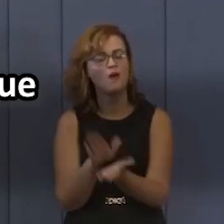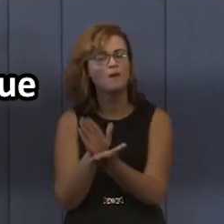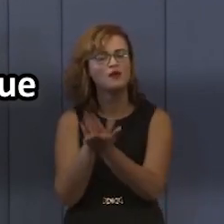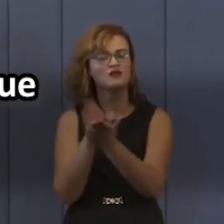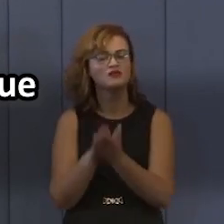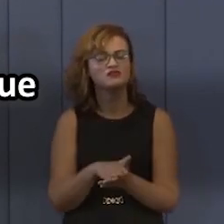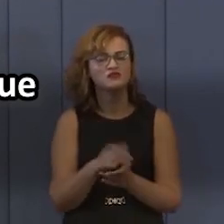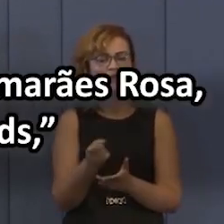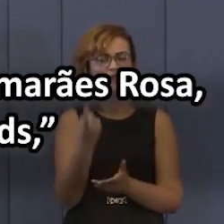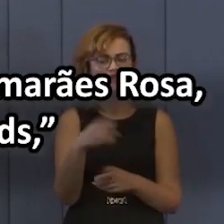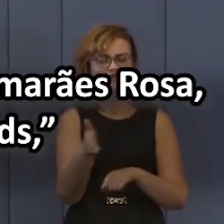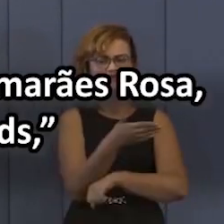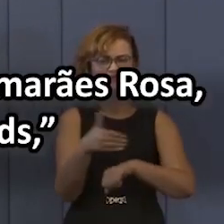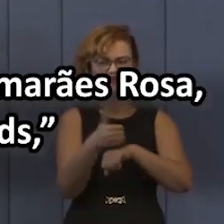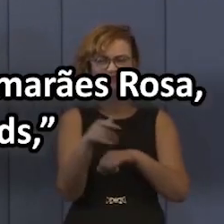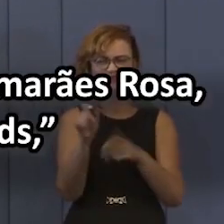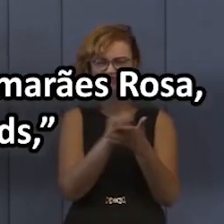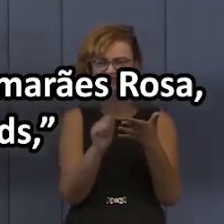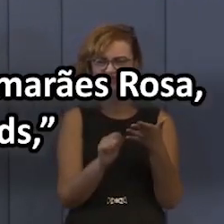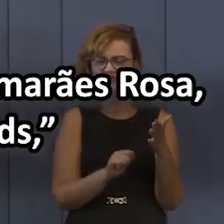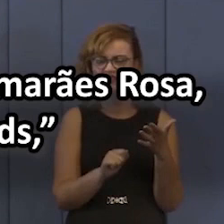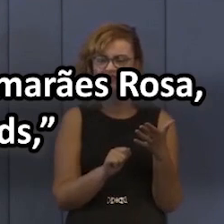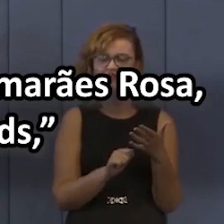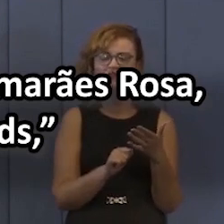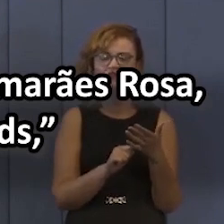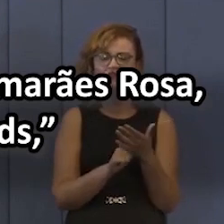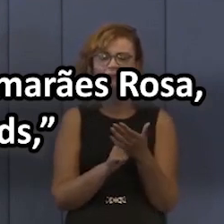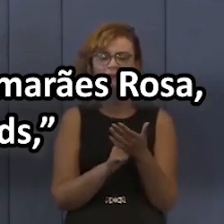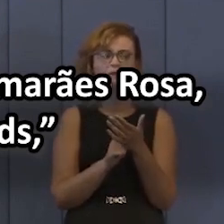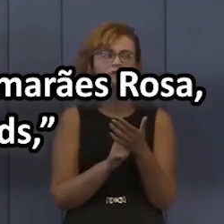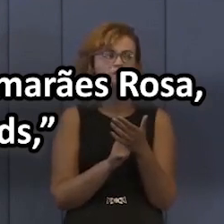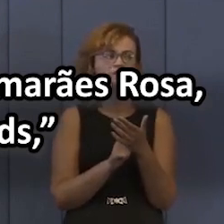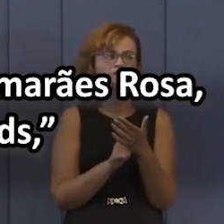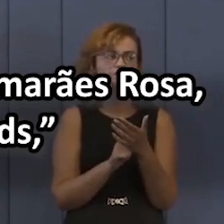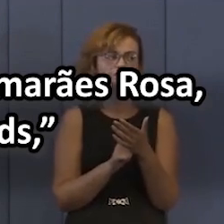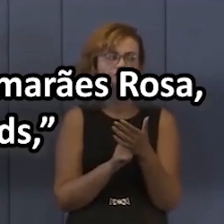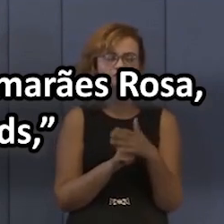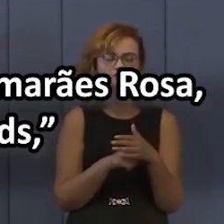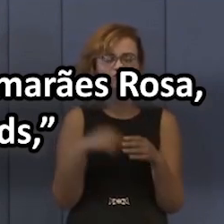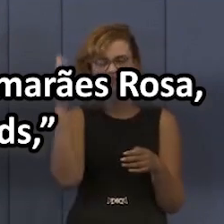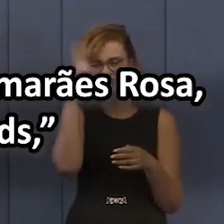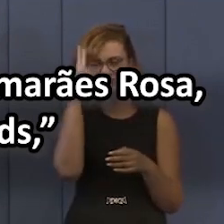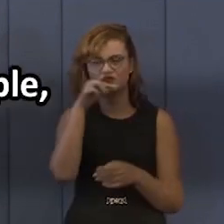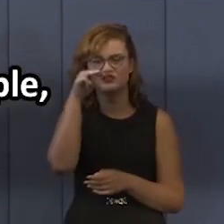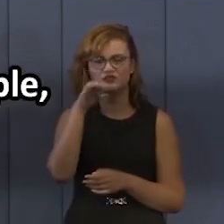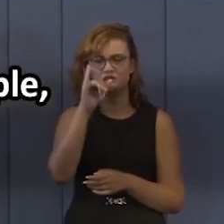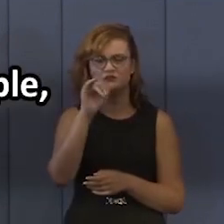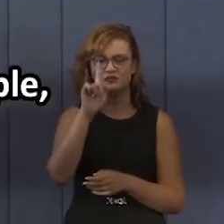do verdadeiro nacionalismo brasileiro. Queria fazer uma homenagem aqui ao ex-embaixador João Guimarães Rosa, que escreveu Grande Sertão Veredas, que escreveu